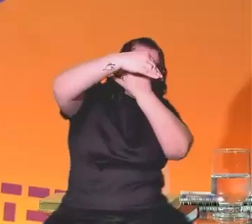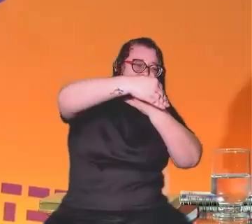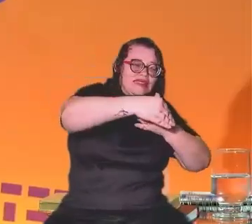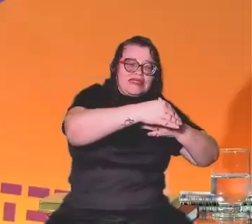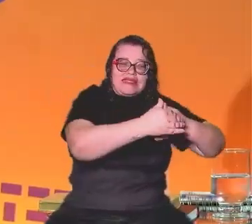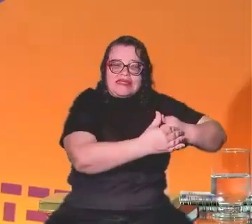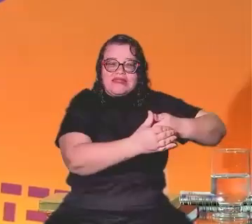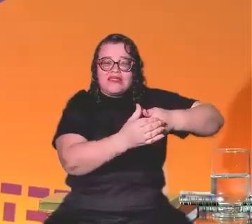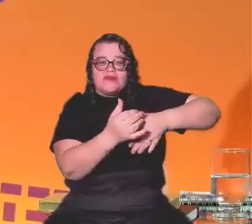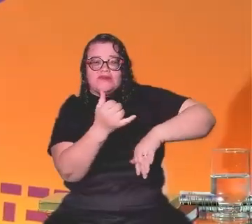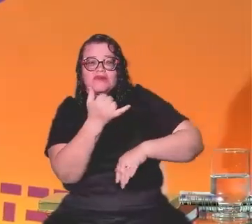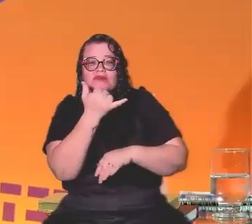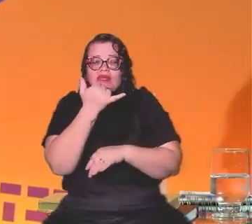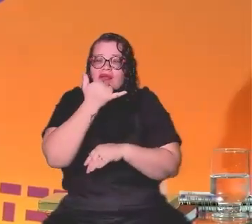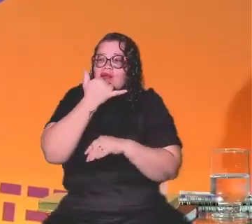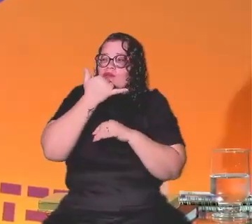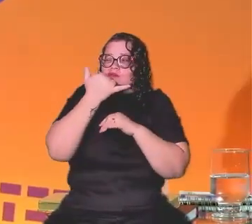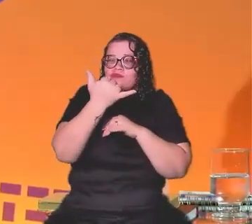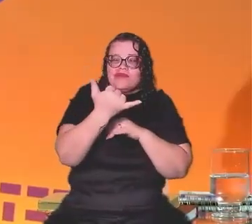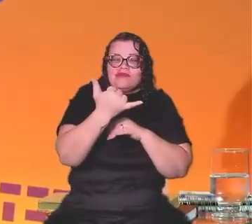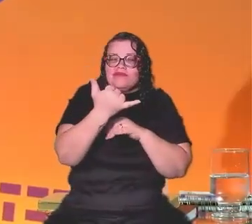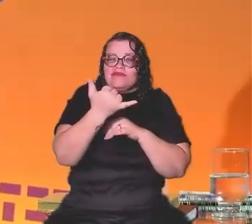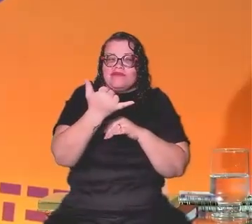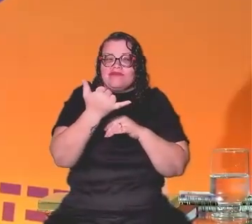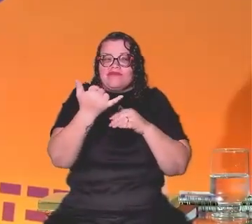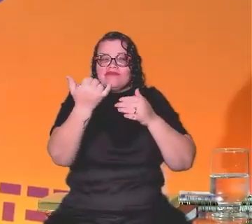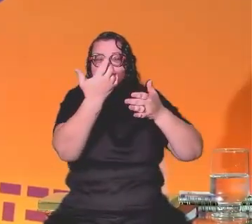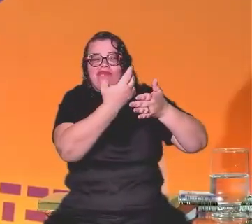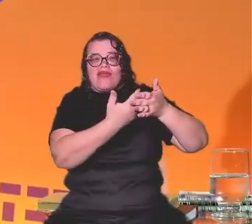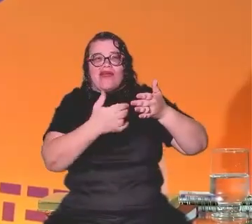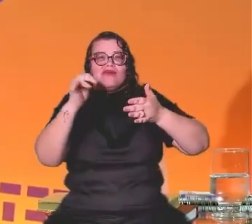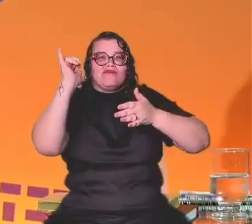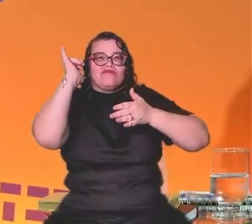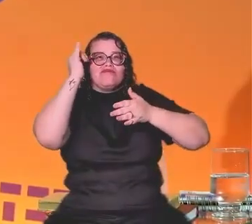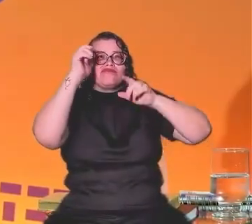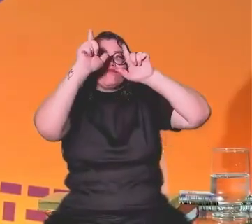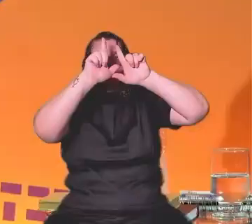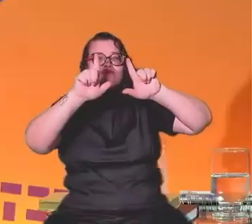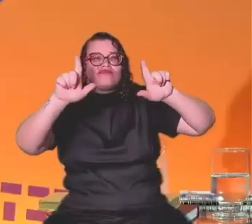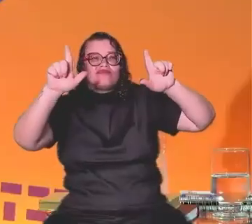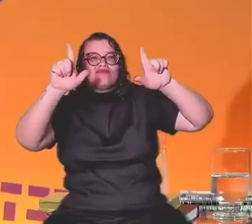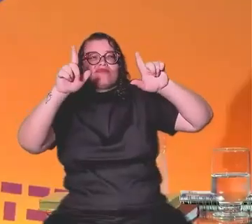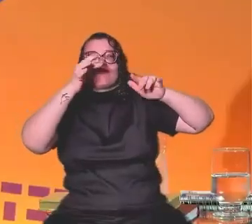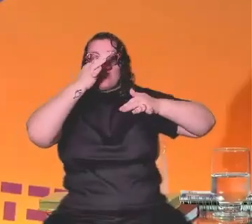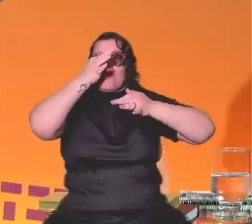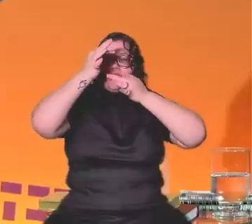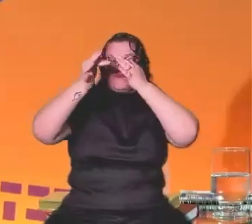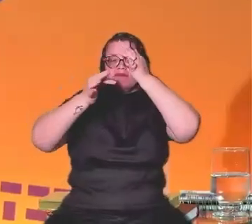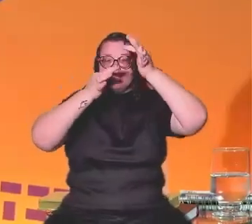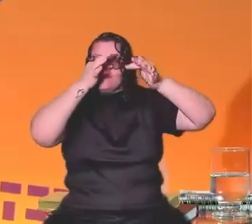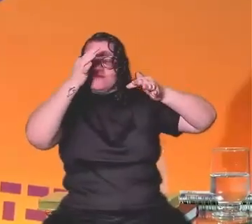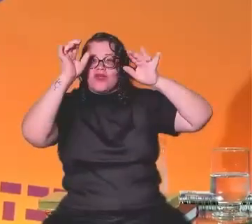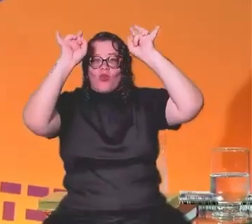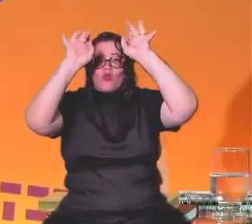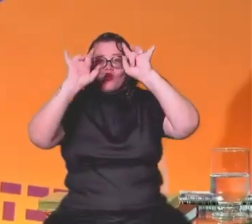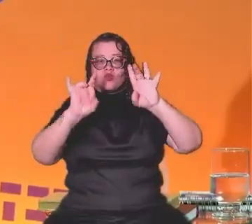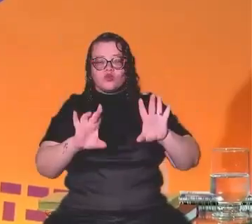Perdoai se apresento matéria tão feia, em dia de flores consagradas aos mortos